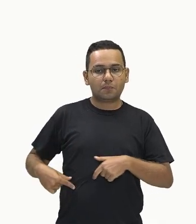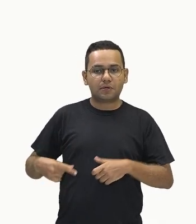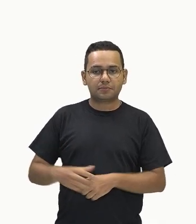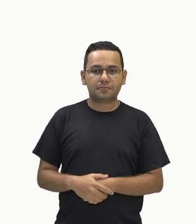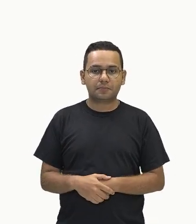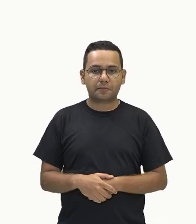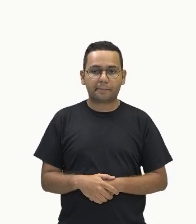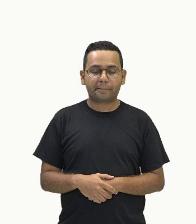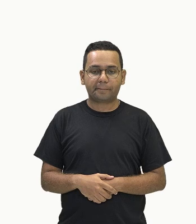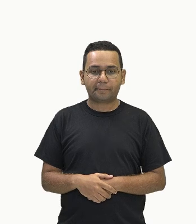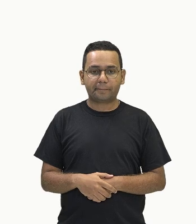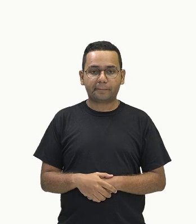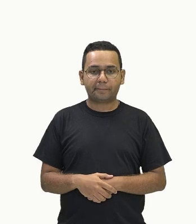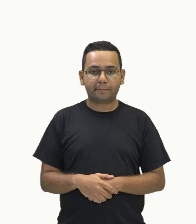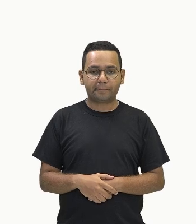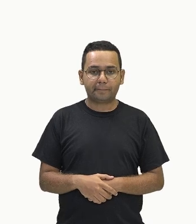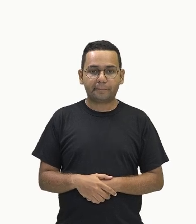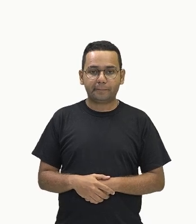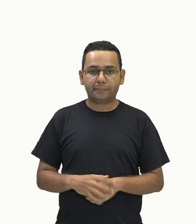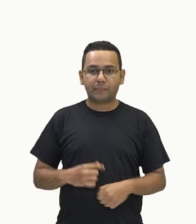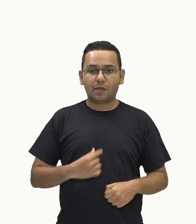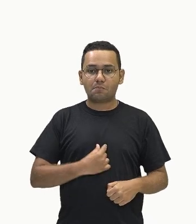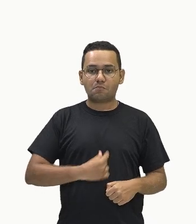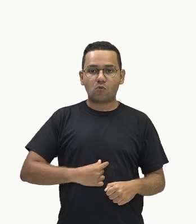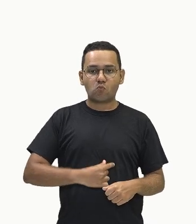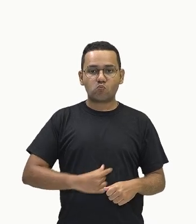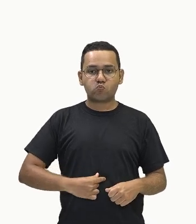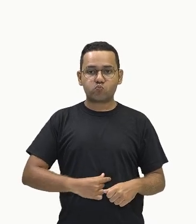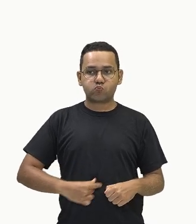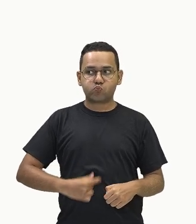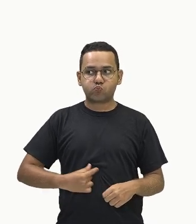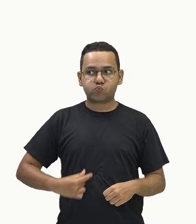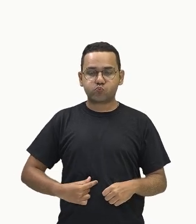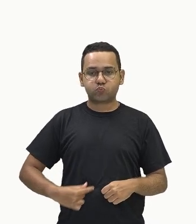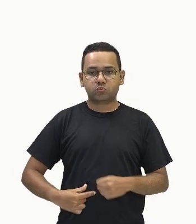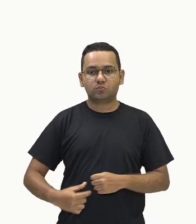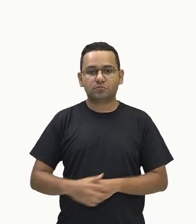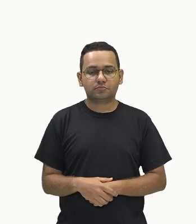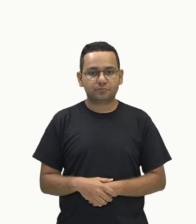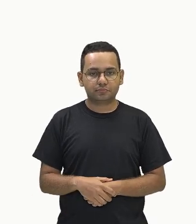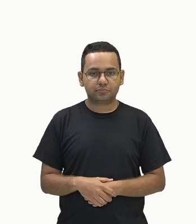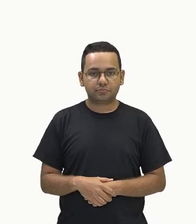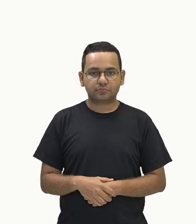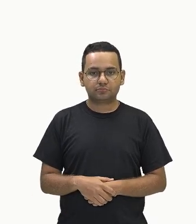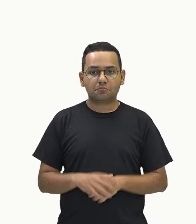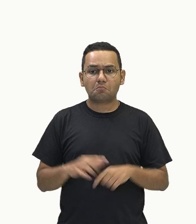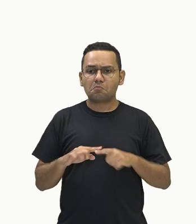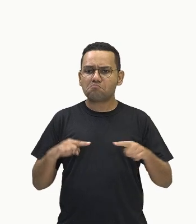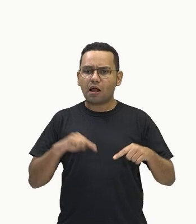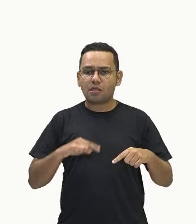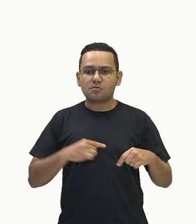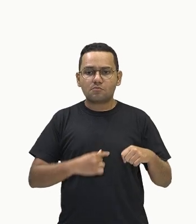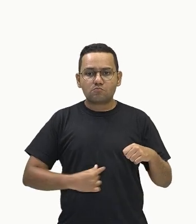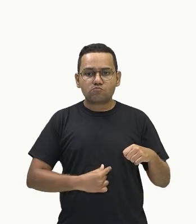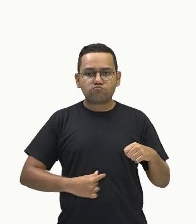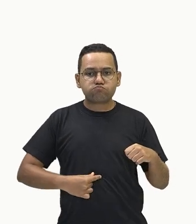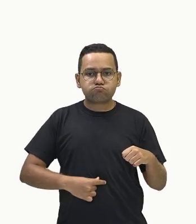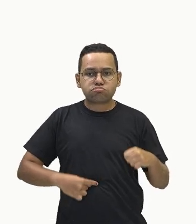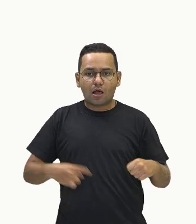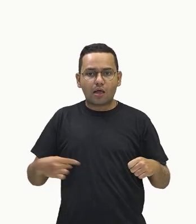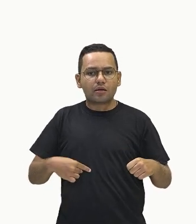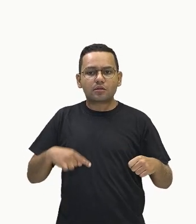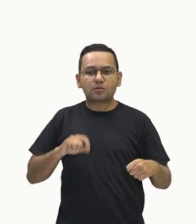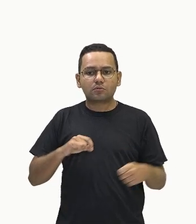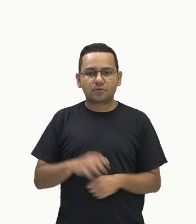pelo seu pâncreas. O intestino grosso, quando chegar no intestino grosso, vai haver o quê?